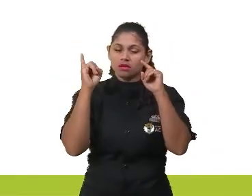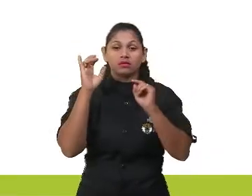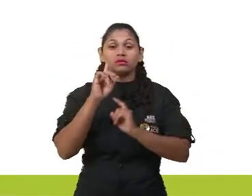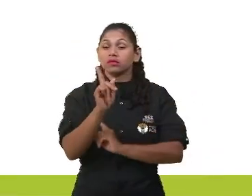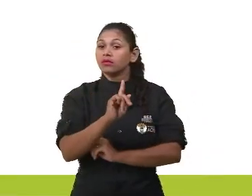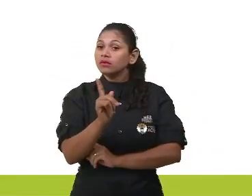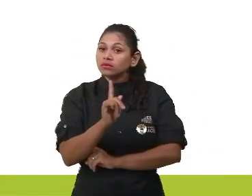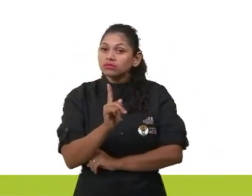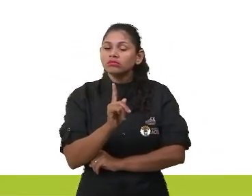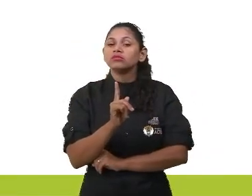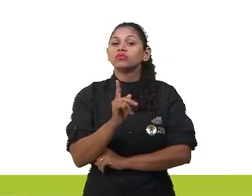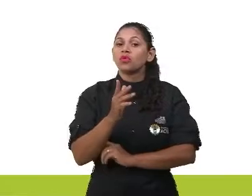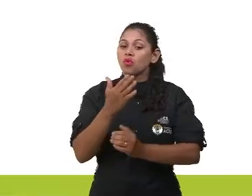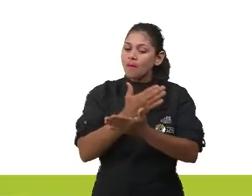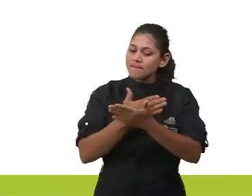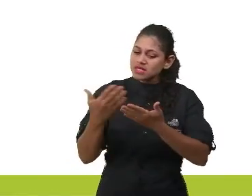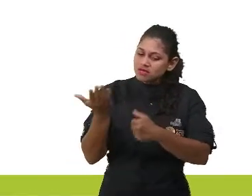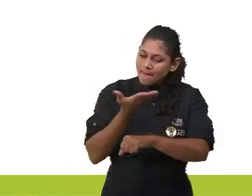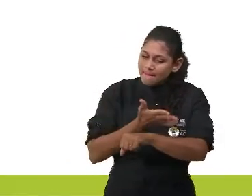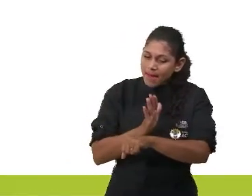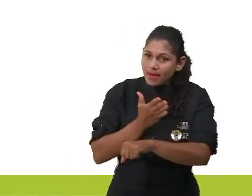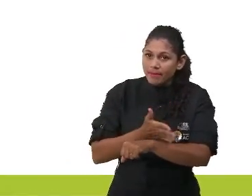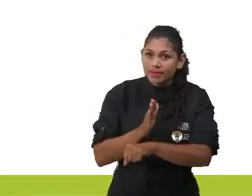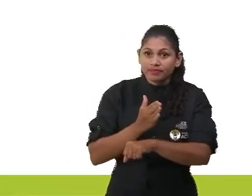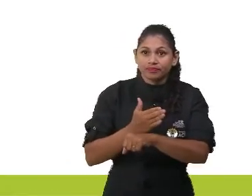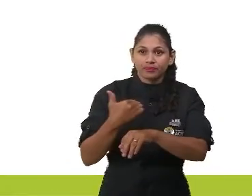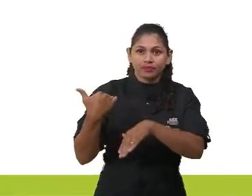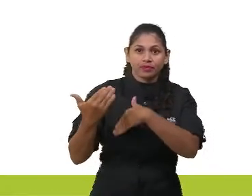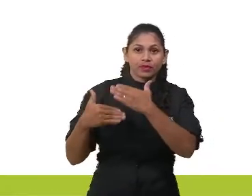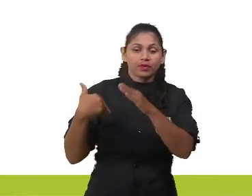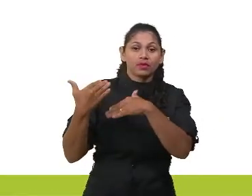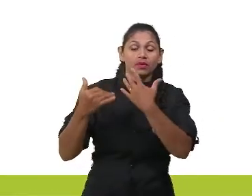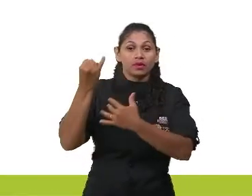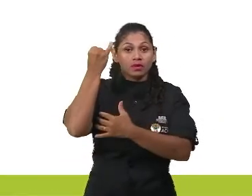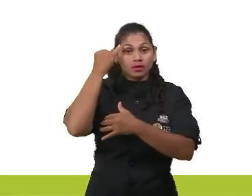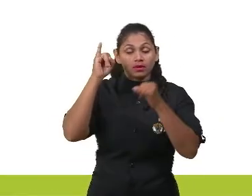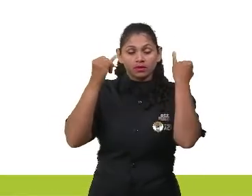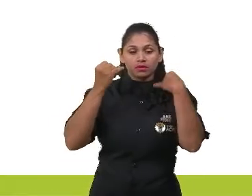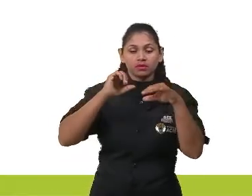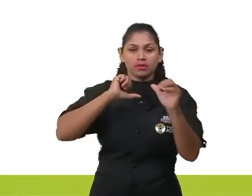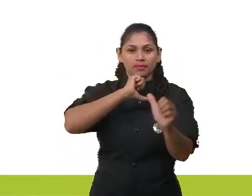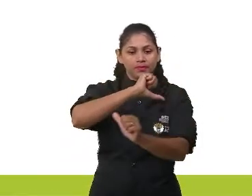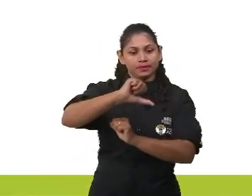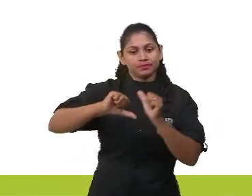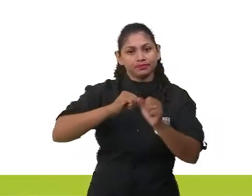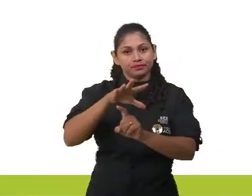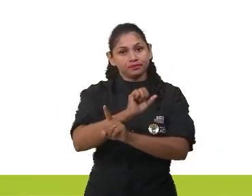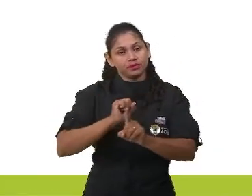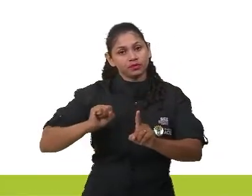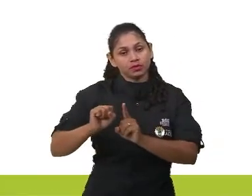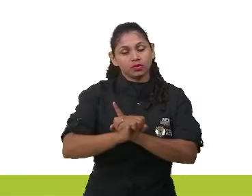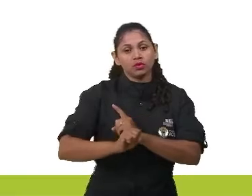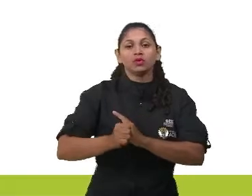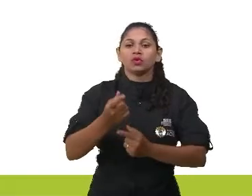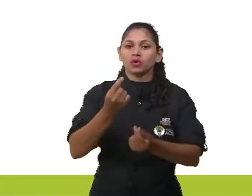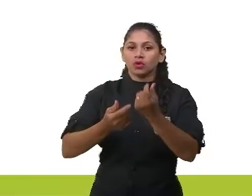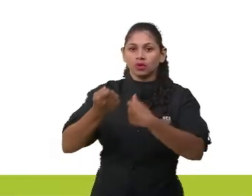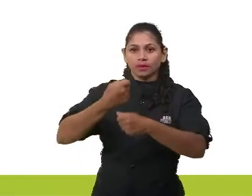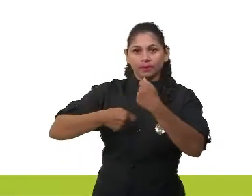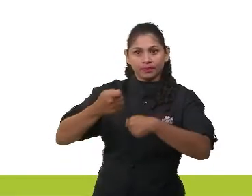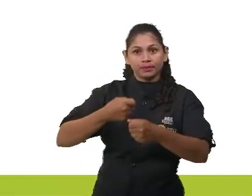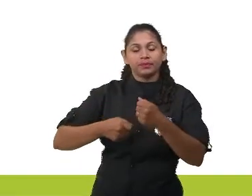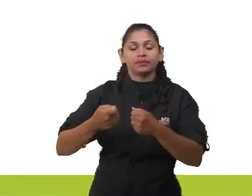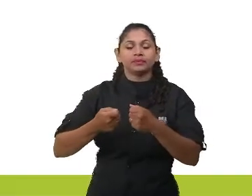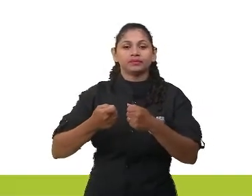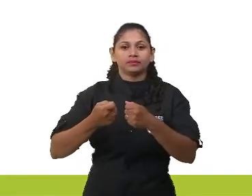tem o seguinte: o desenvolvimento de ideias que propuseram alterações sociais, políticas e econômicas e acabaram influenciando